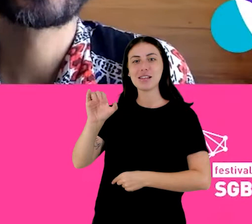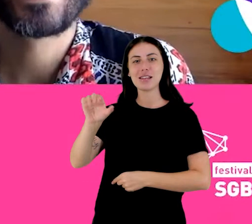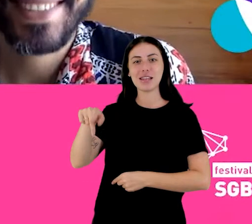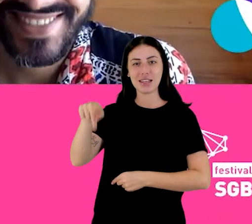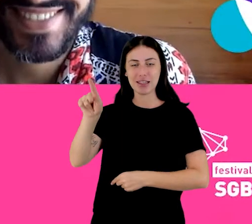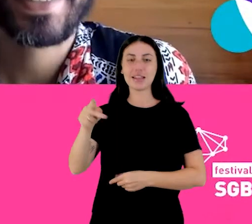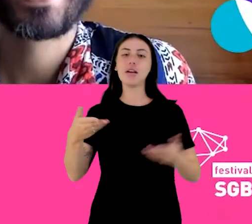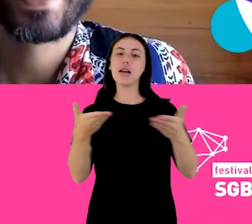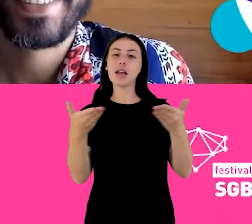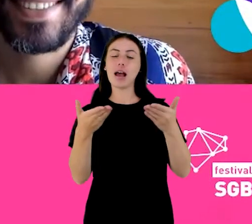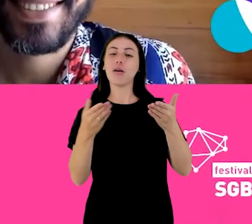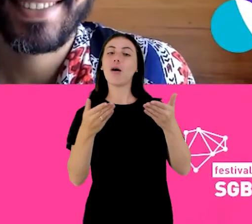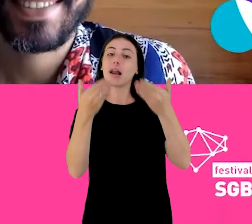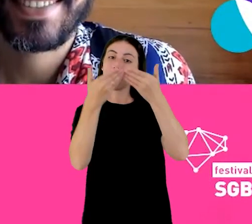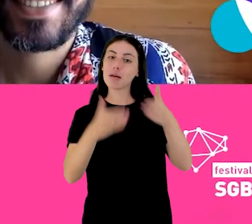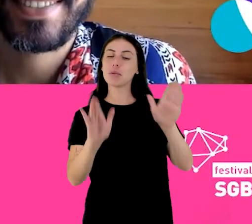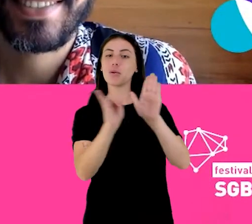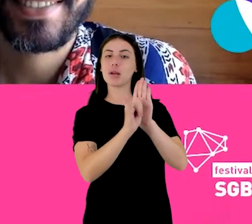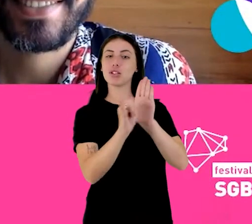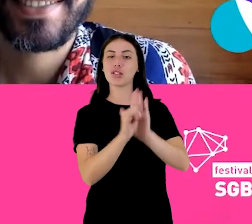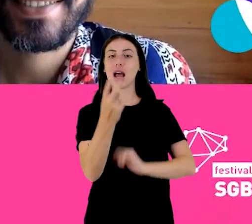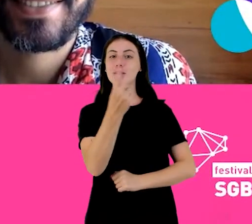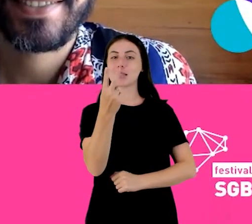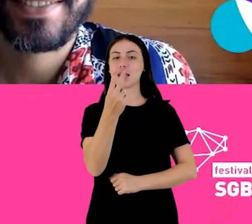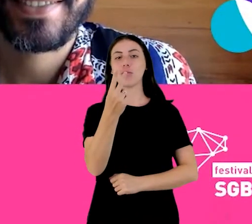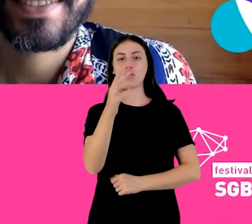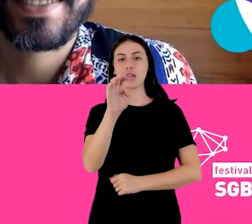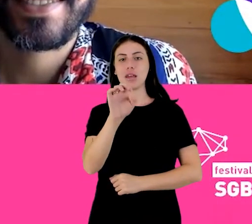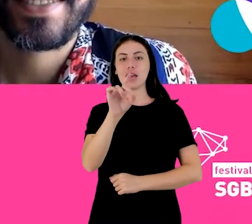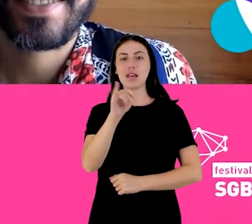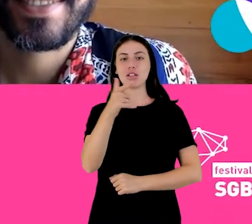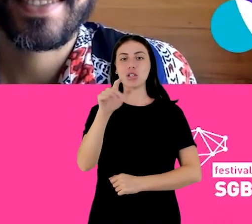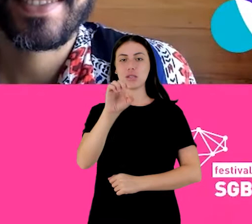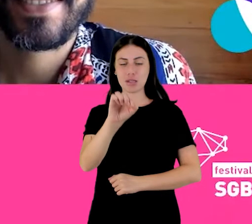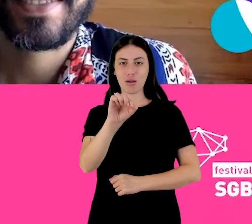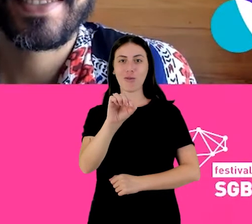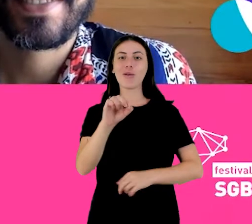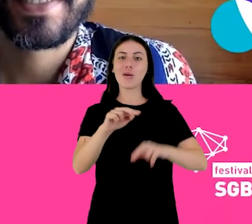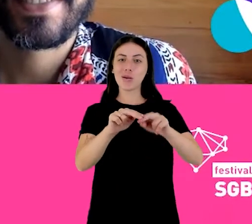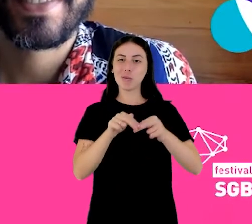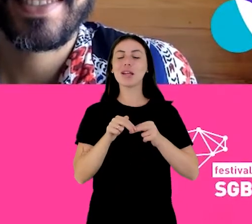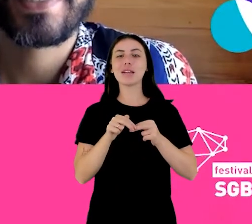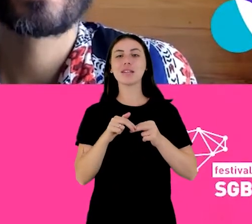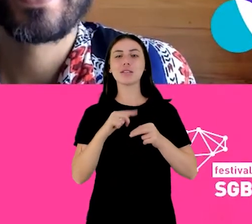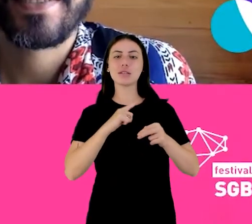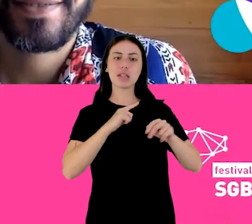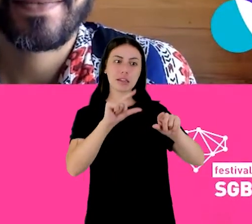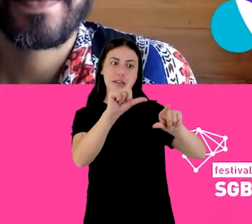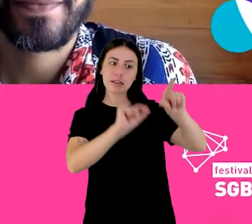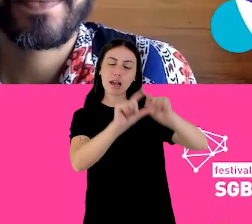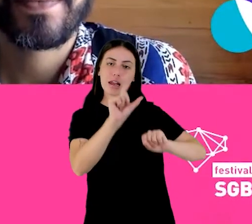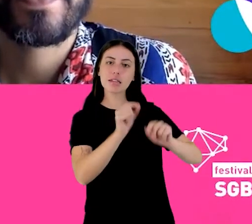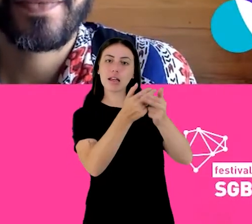Rick, e agora a gente está no processo da segunda edição, teve um edital recentemente, e agora